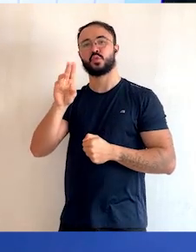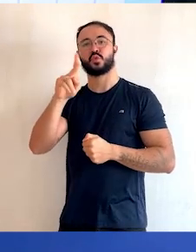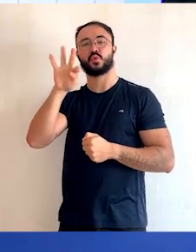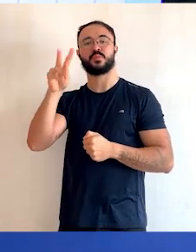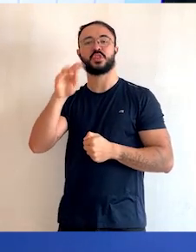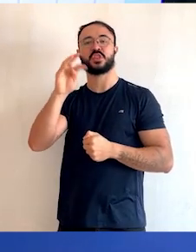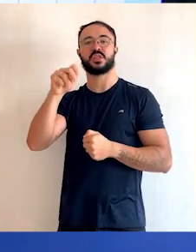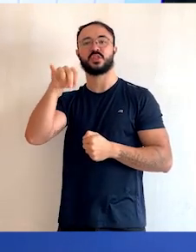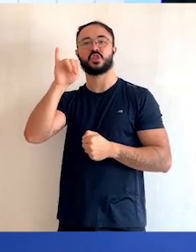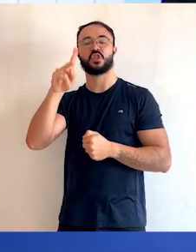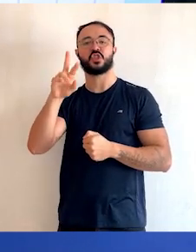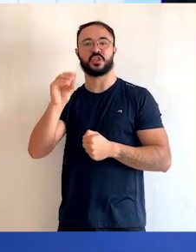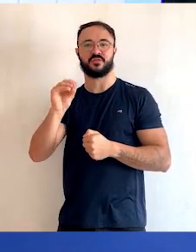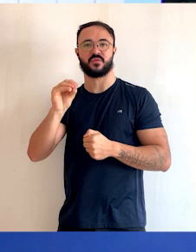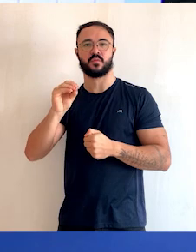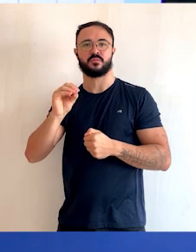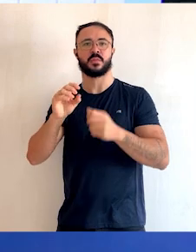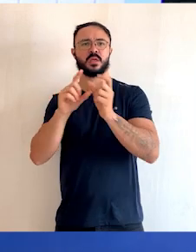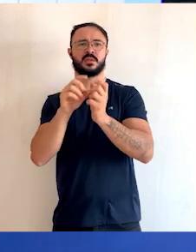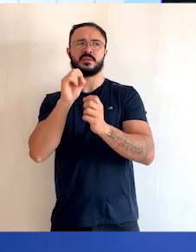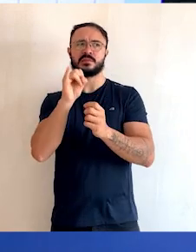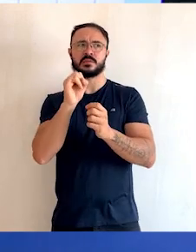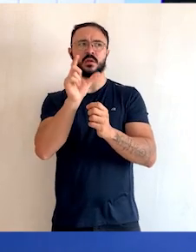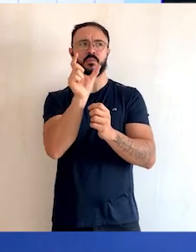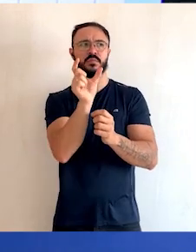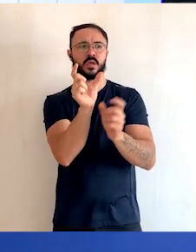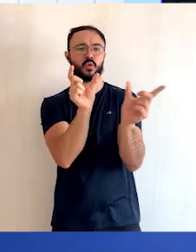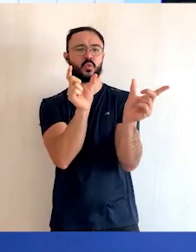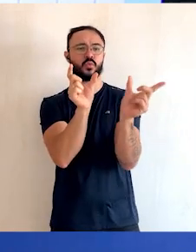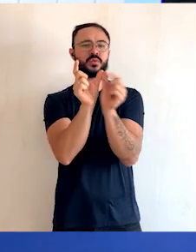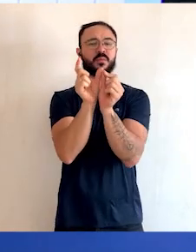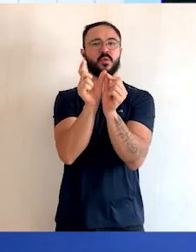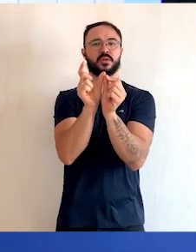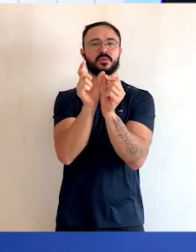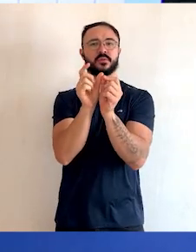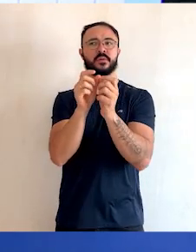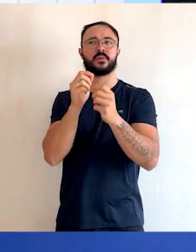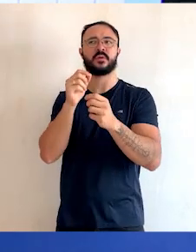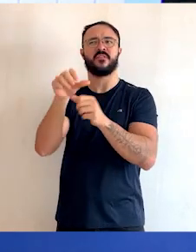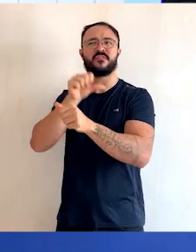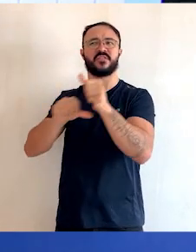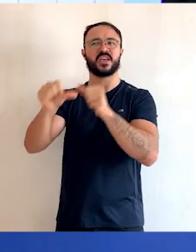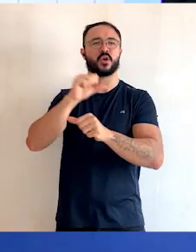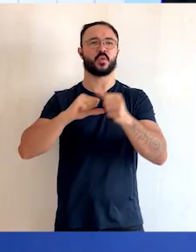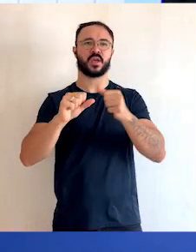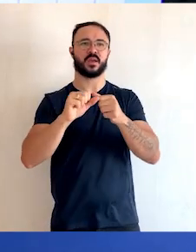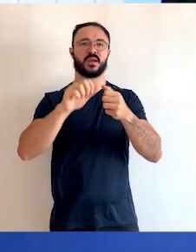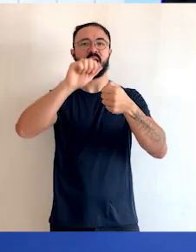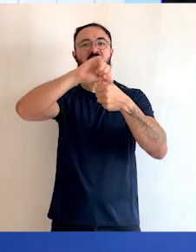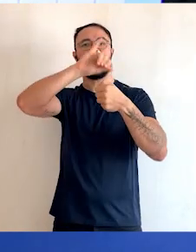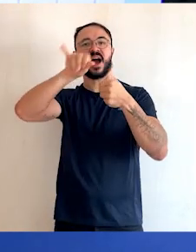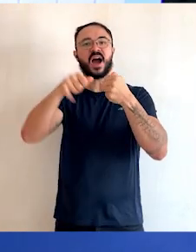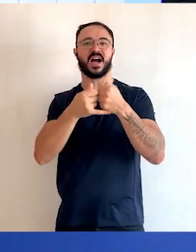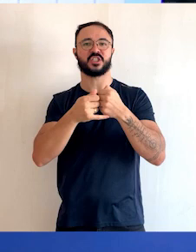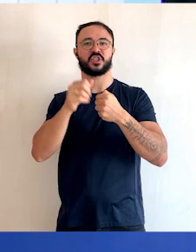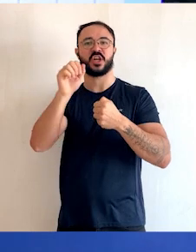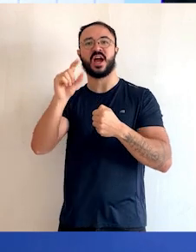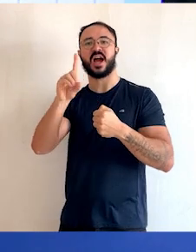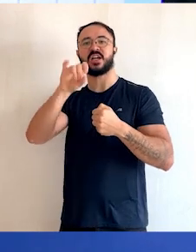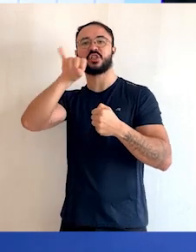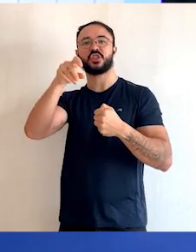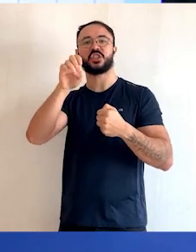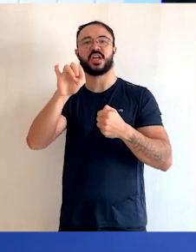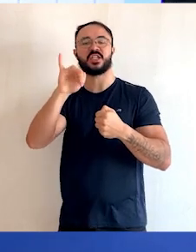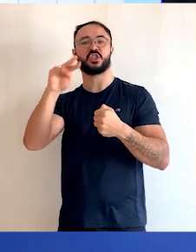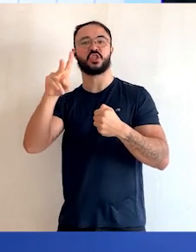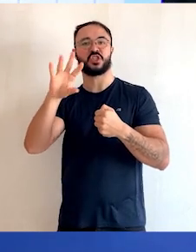ela, formamos um adjetivo dentuça. Portanto, modificamos a classe gramatical desta palavra.